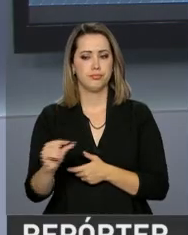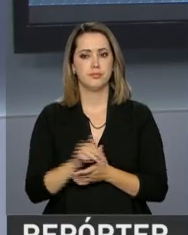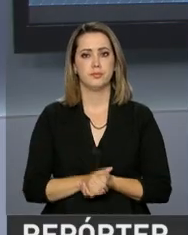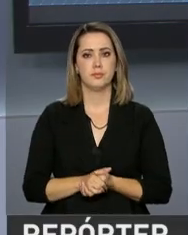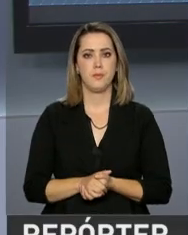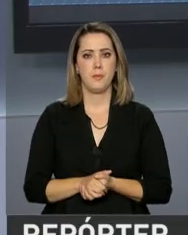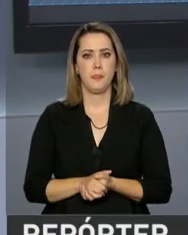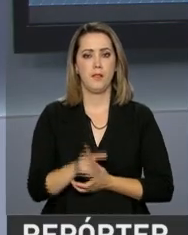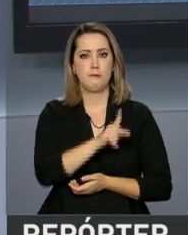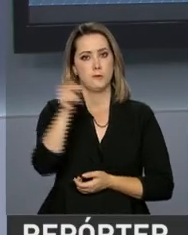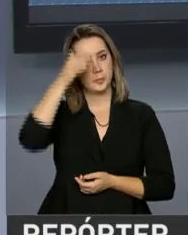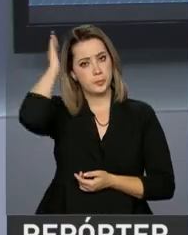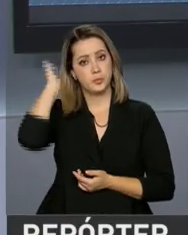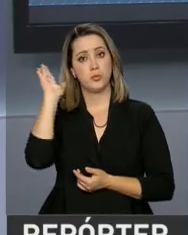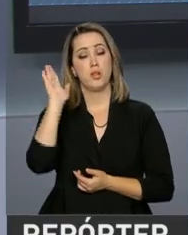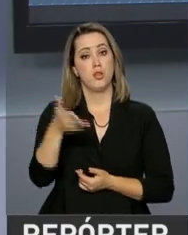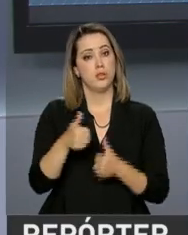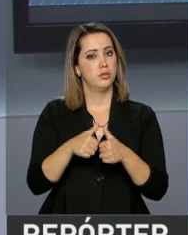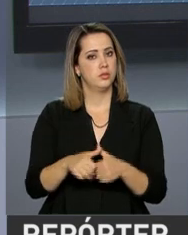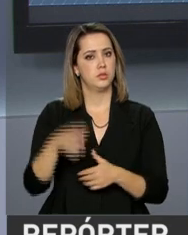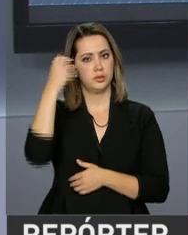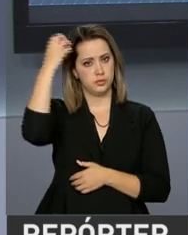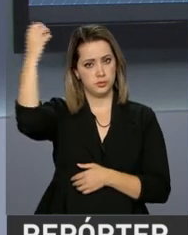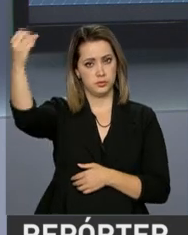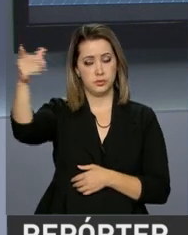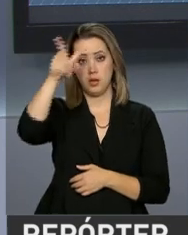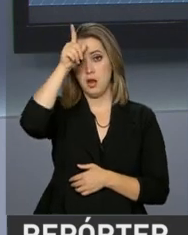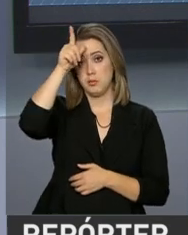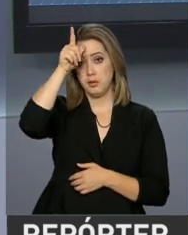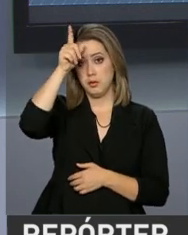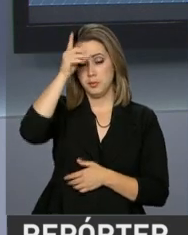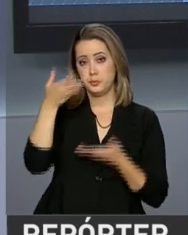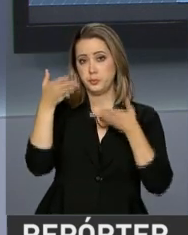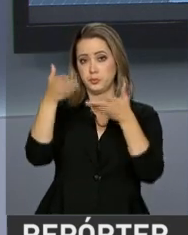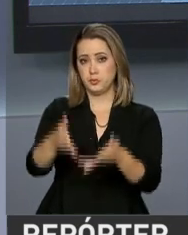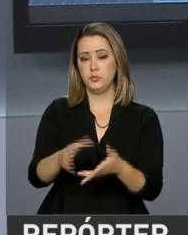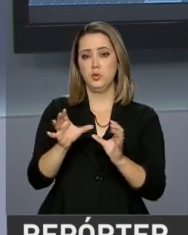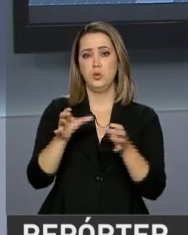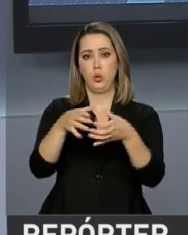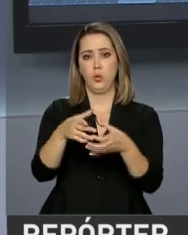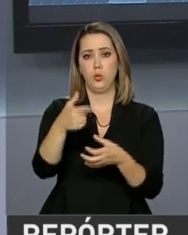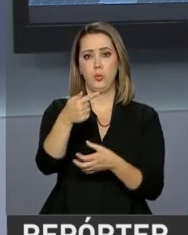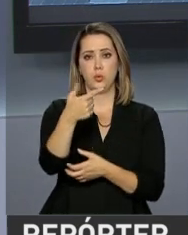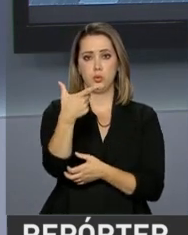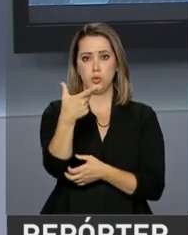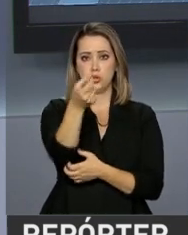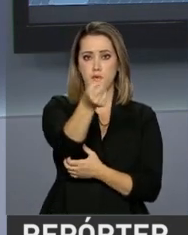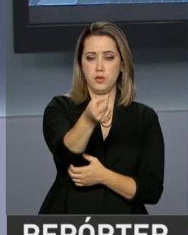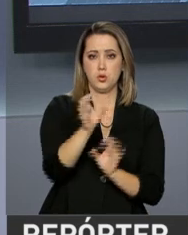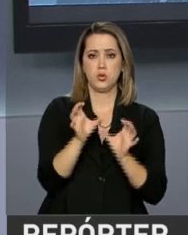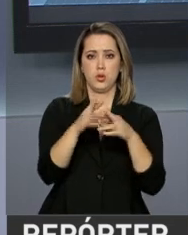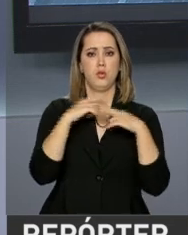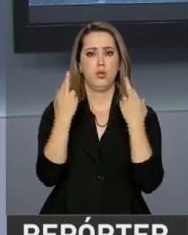o presidente michel temer já está a caminho da alemanha onde participa em hamburgo da cúpula do g20 grupo que reúne